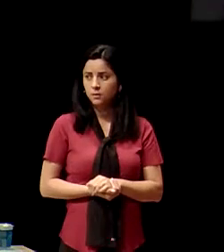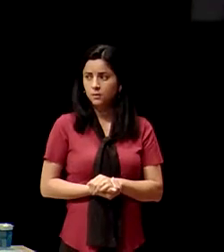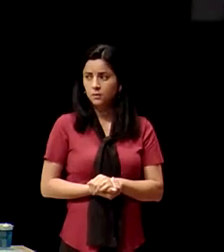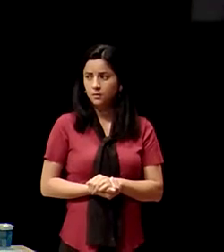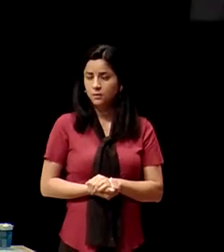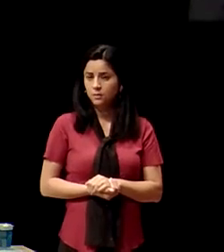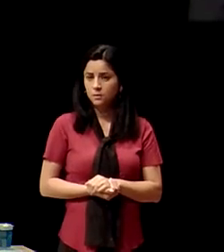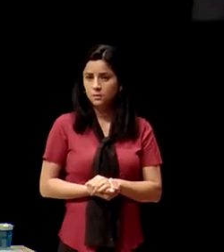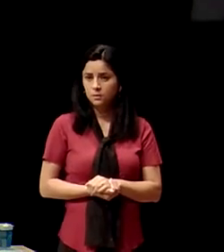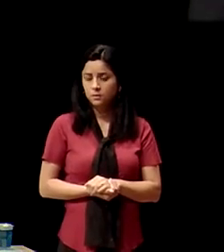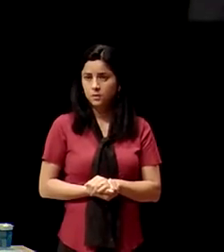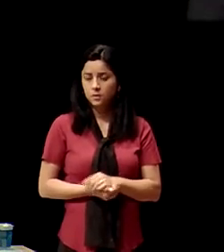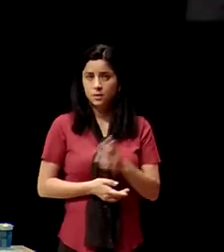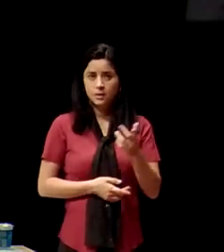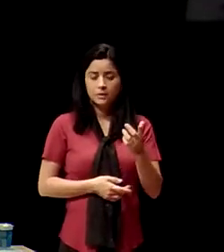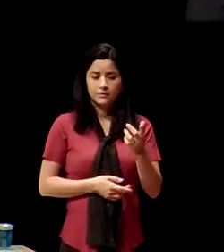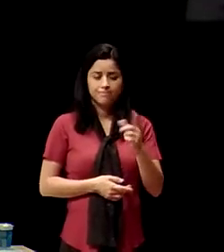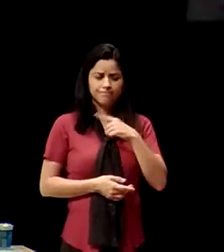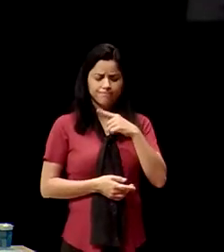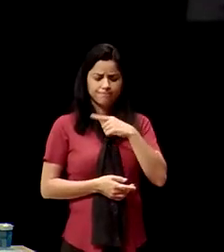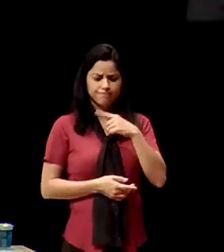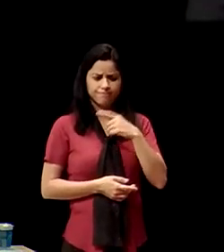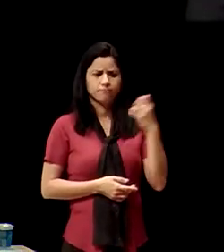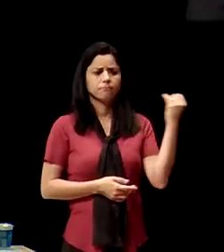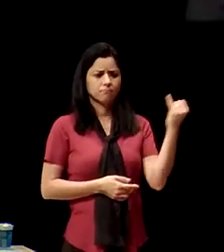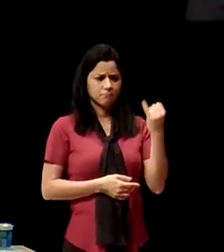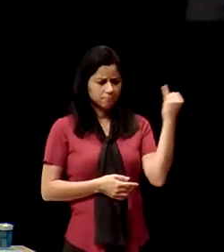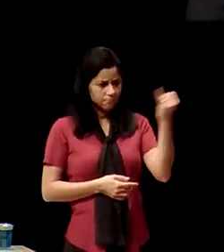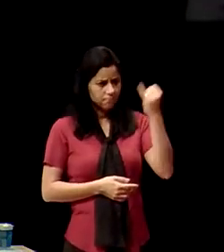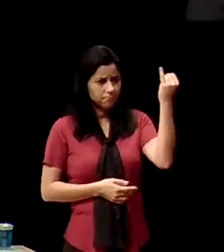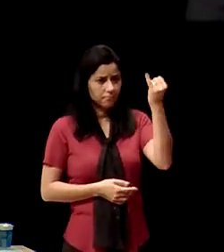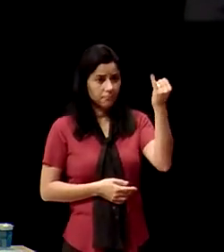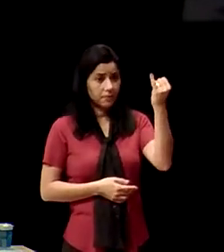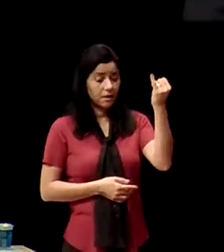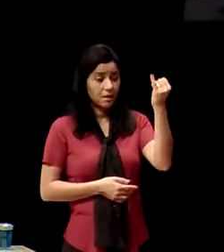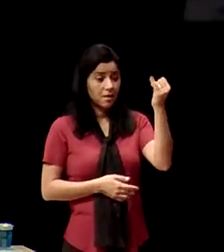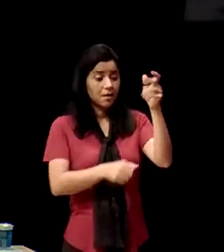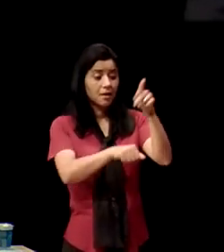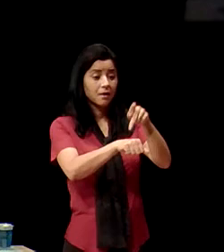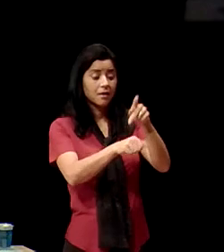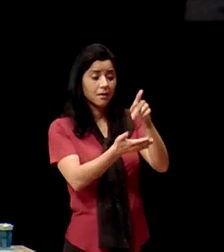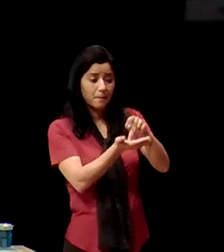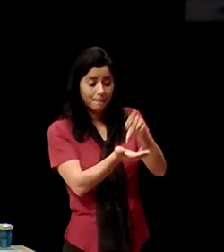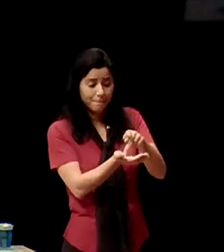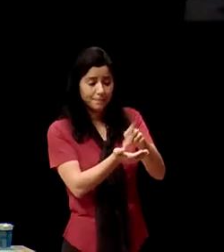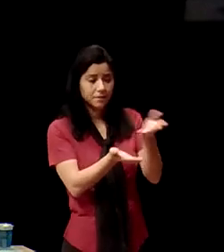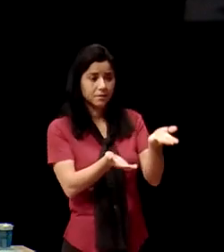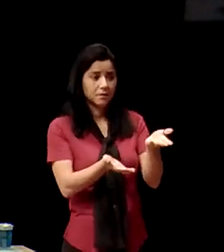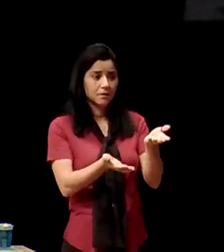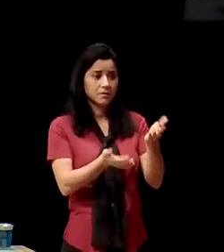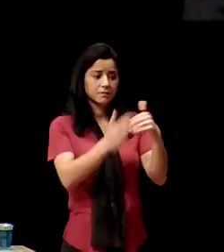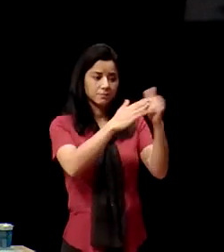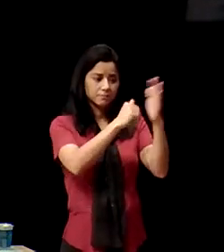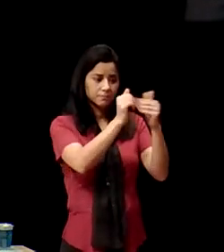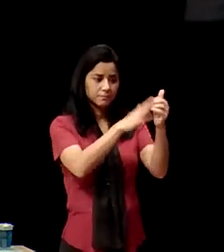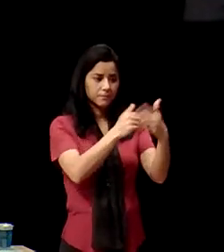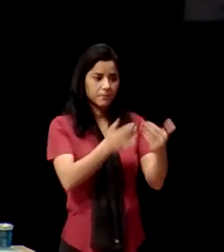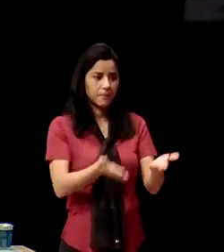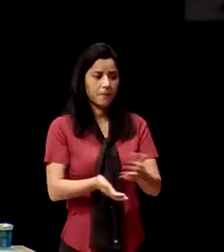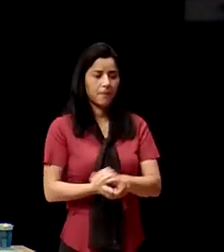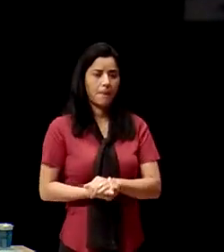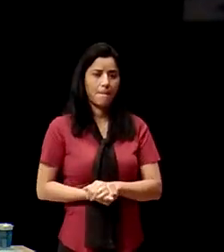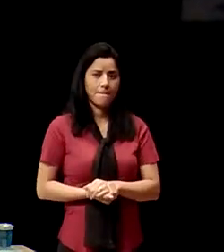professional applications. Ela tem importância para as aplicações profissionais.